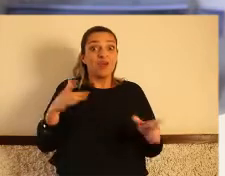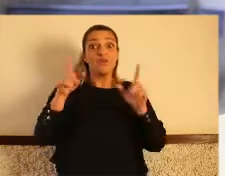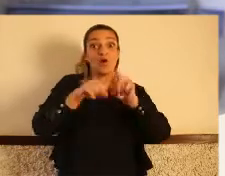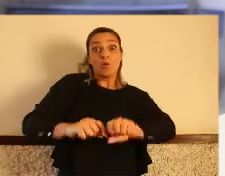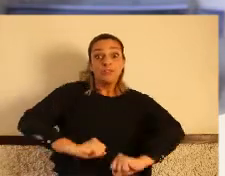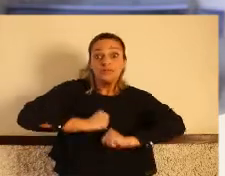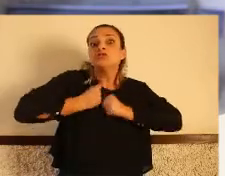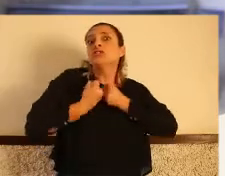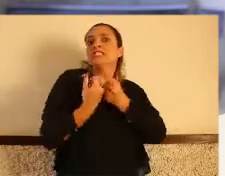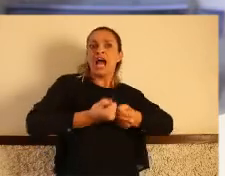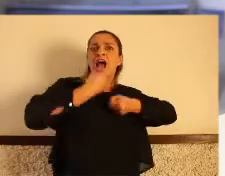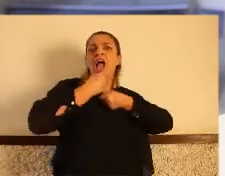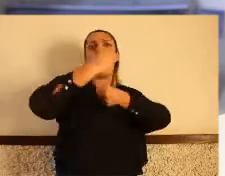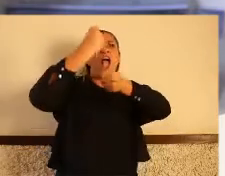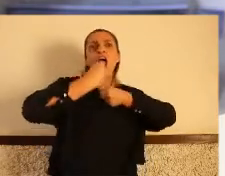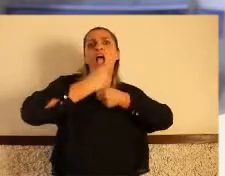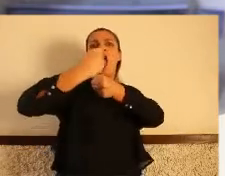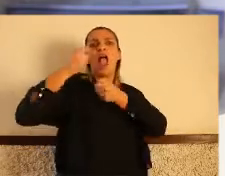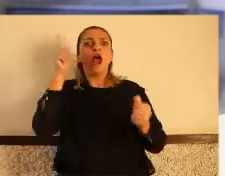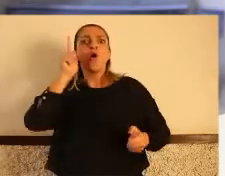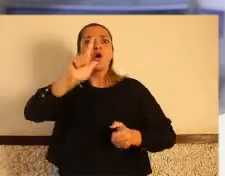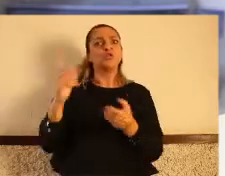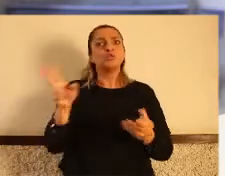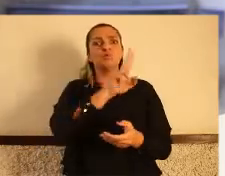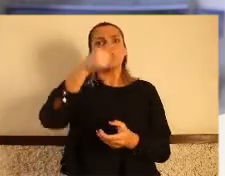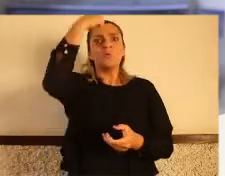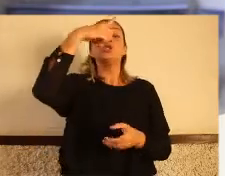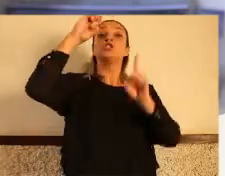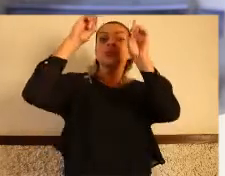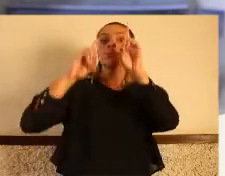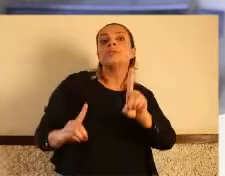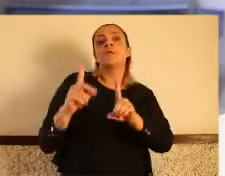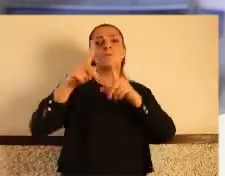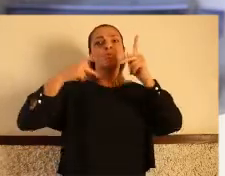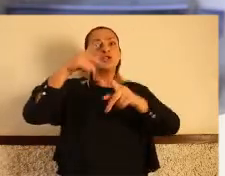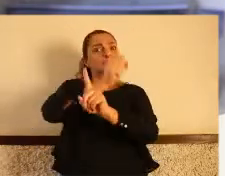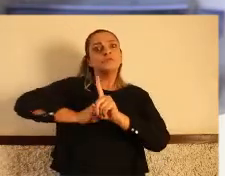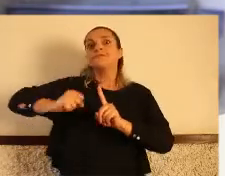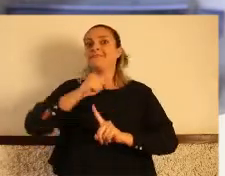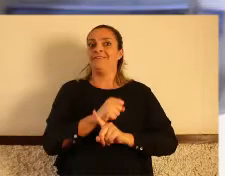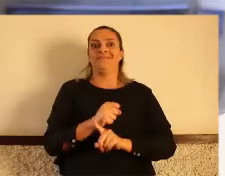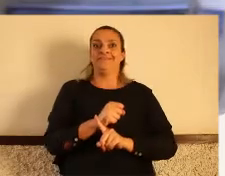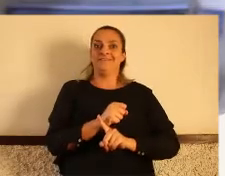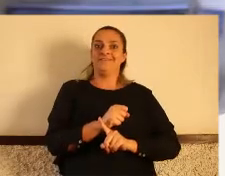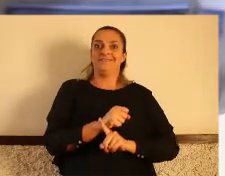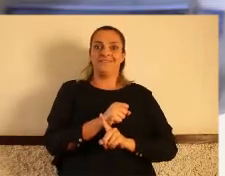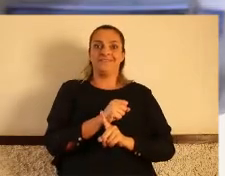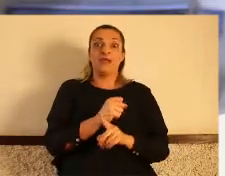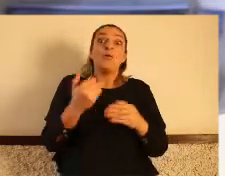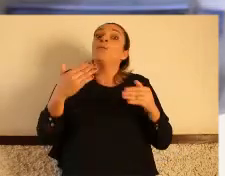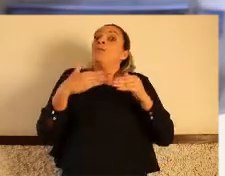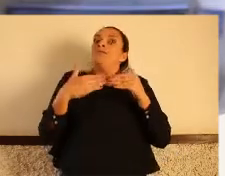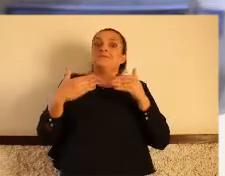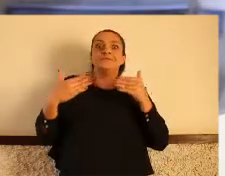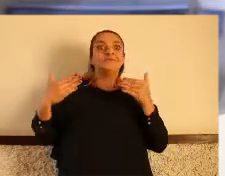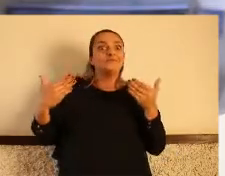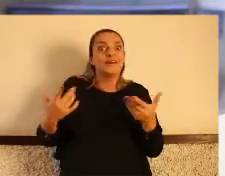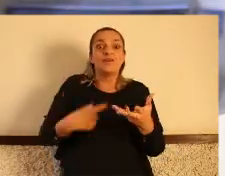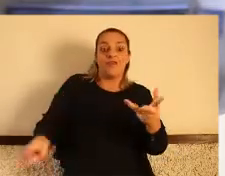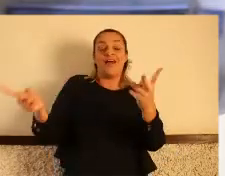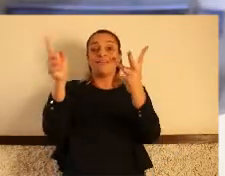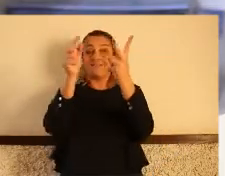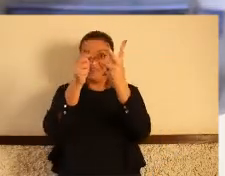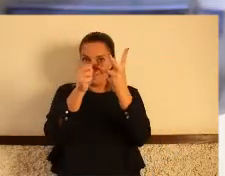então lutar para alcançar os chamados direitos políticos e direitos sociais. Portanto, a